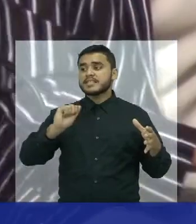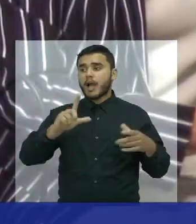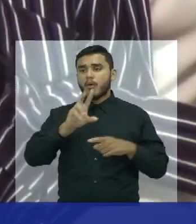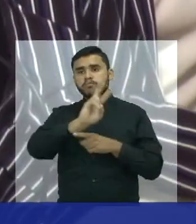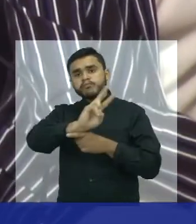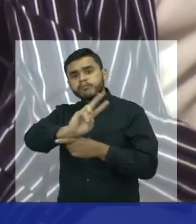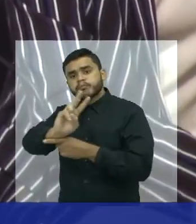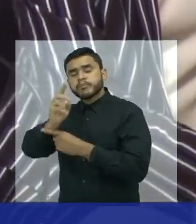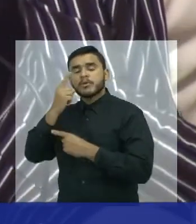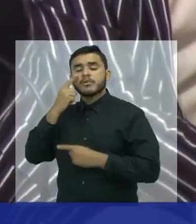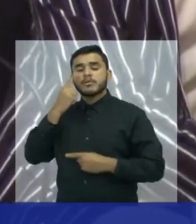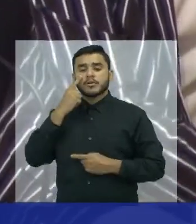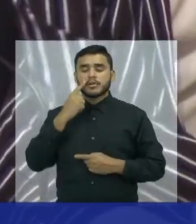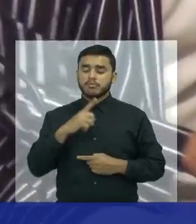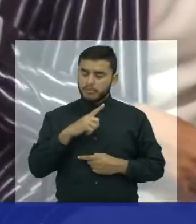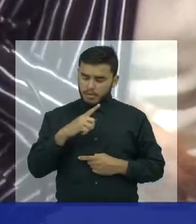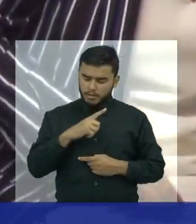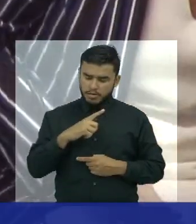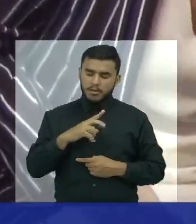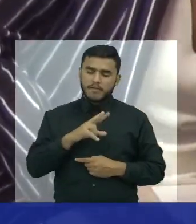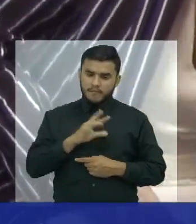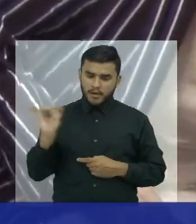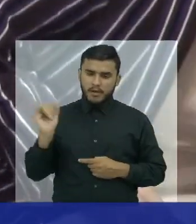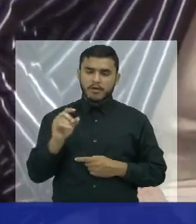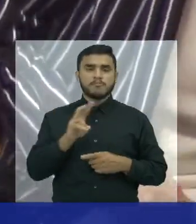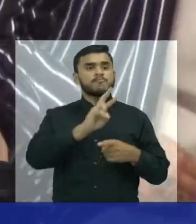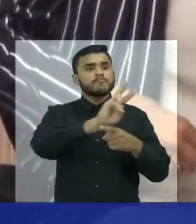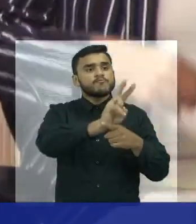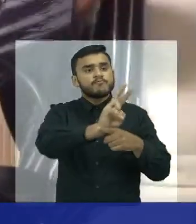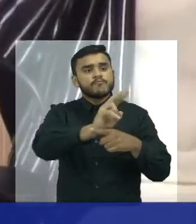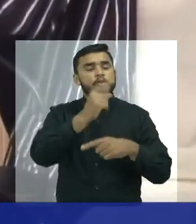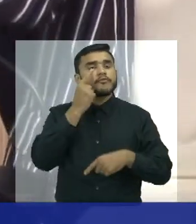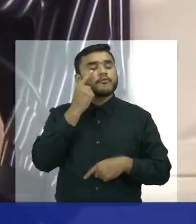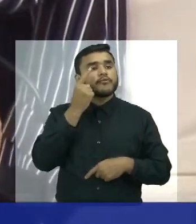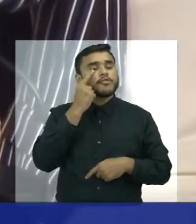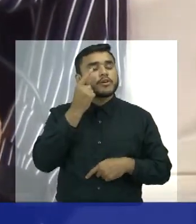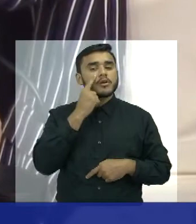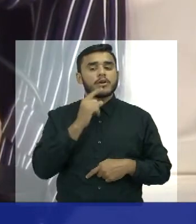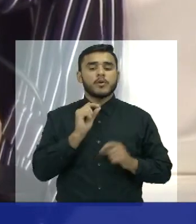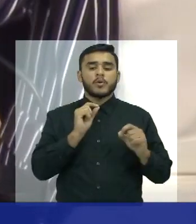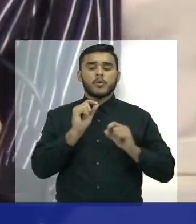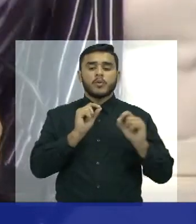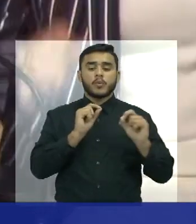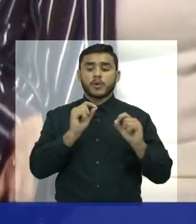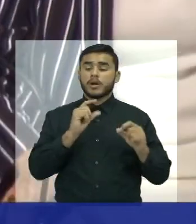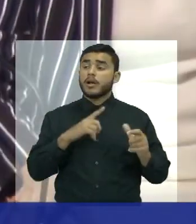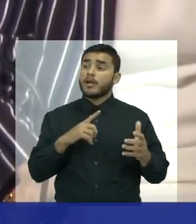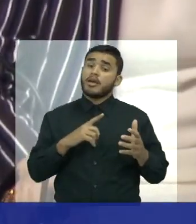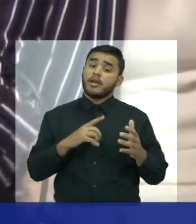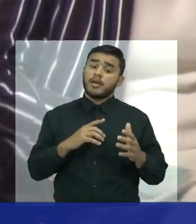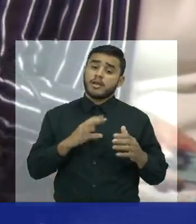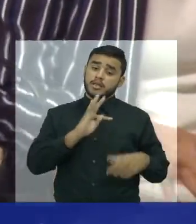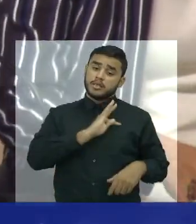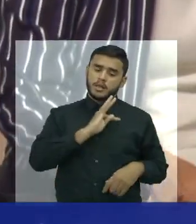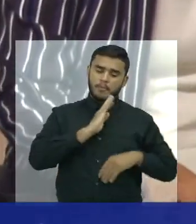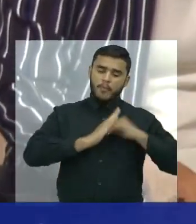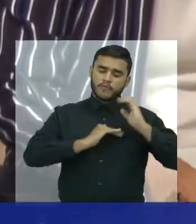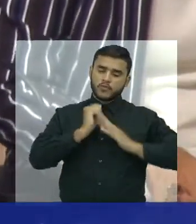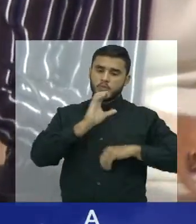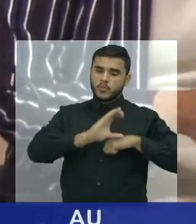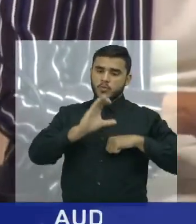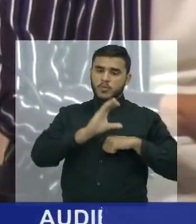contínuas, todo mês a gente tem capacitação na AGFIS, tanto em relação à parte técnica, quanto em relação à parte